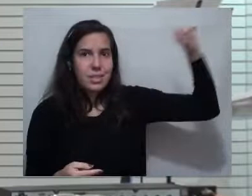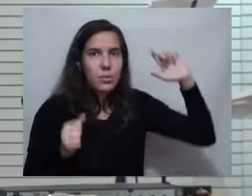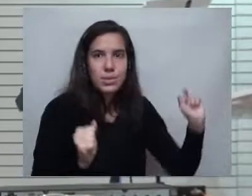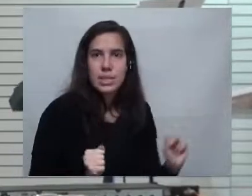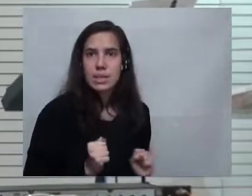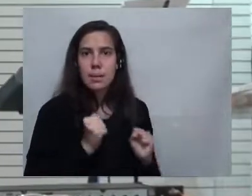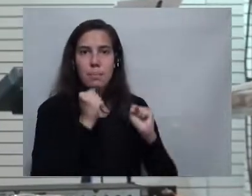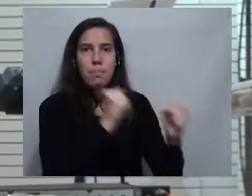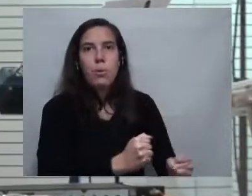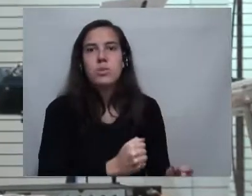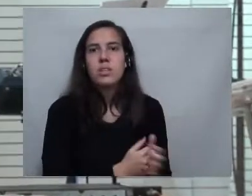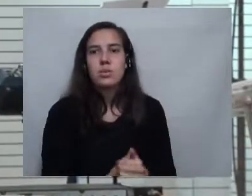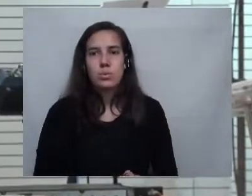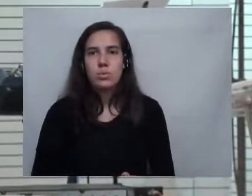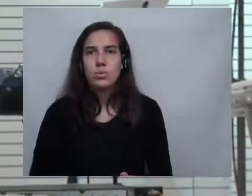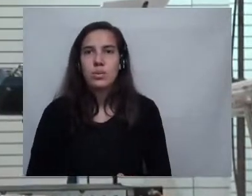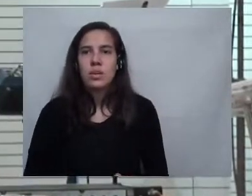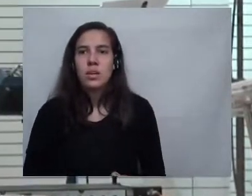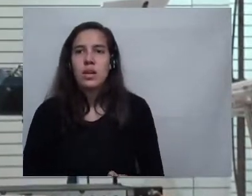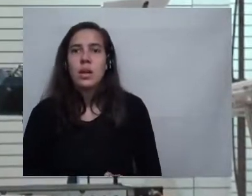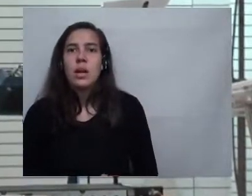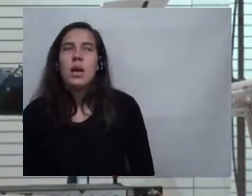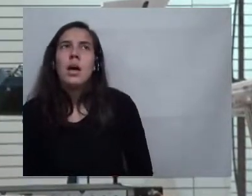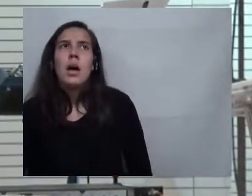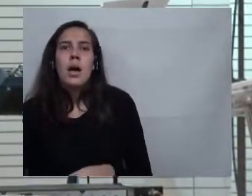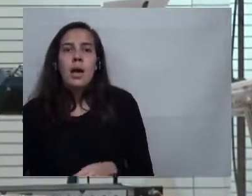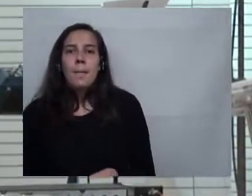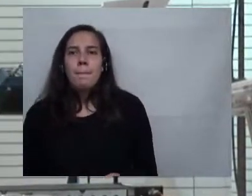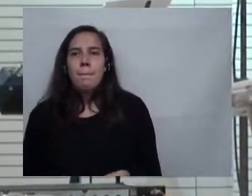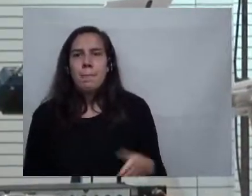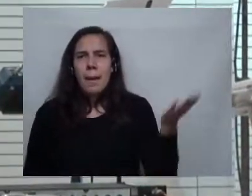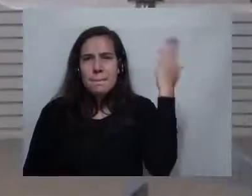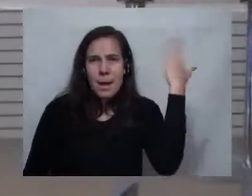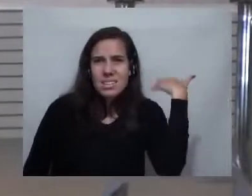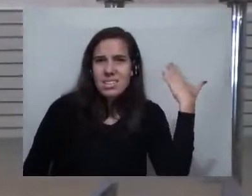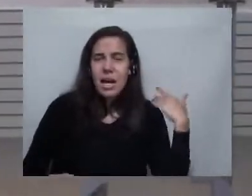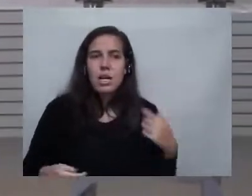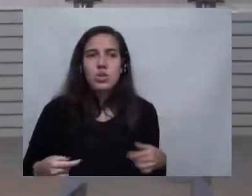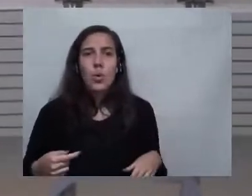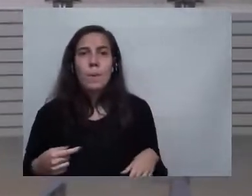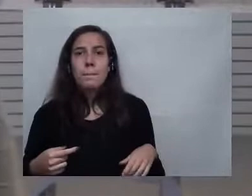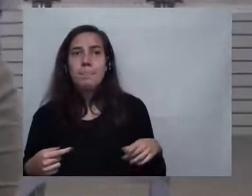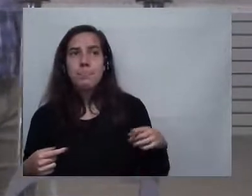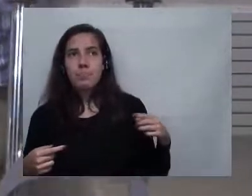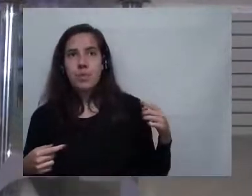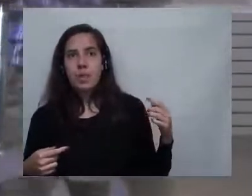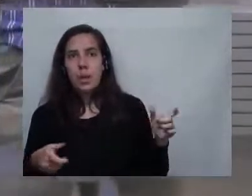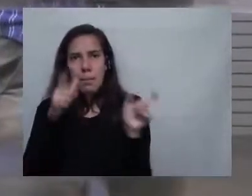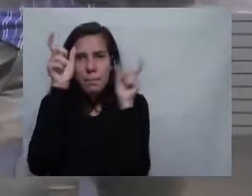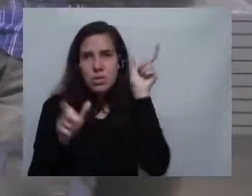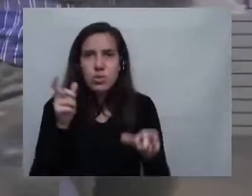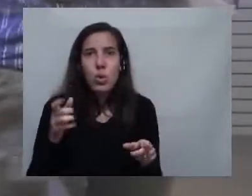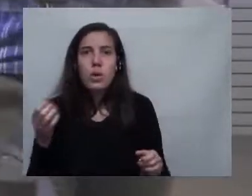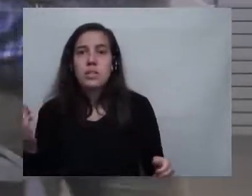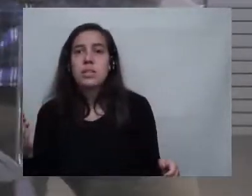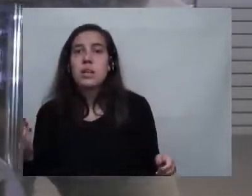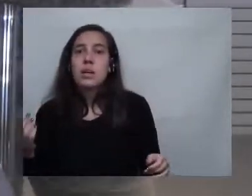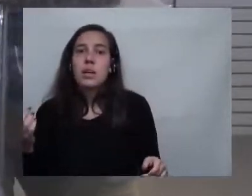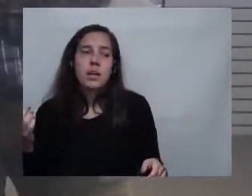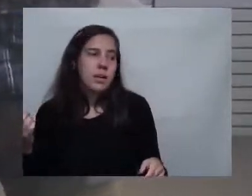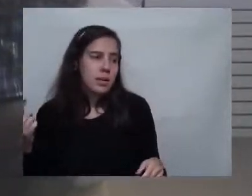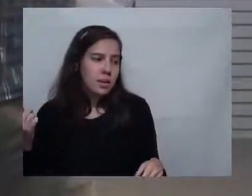marítimas que o evangelho chegou aqui e não é porque eu vi a colonização de Portugal Cristã